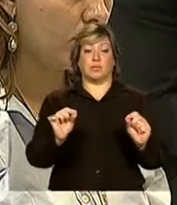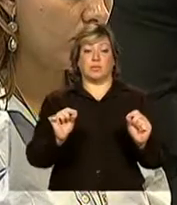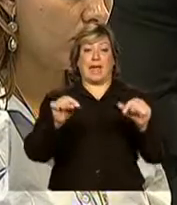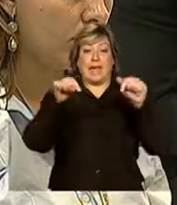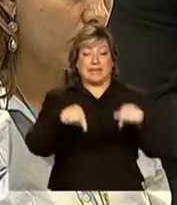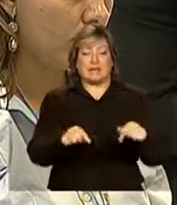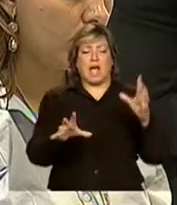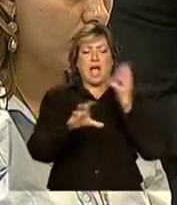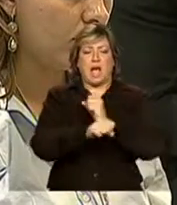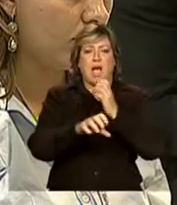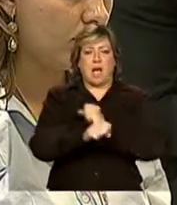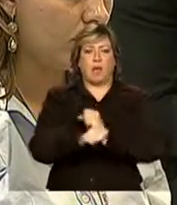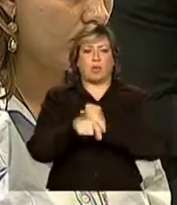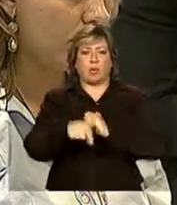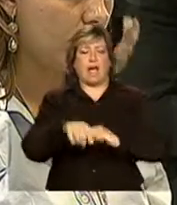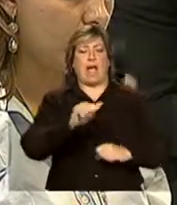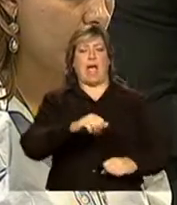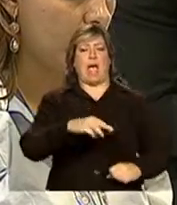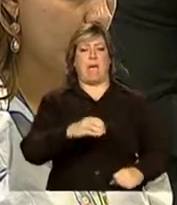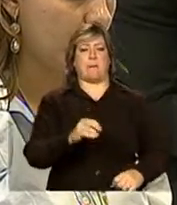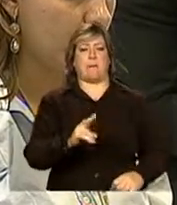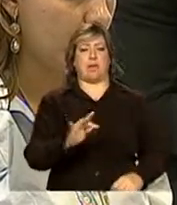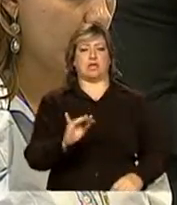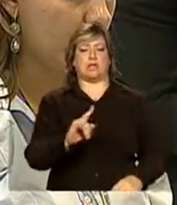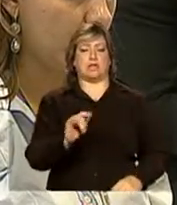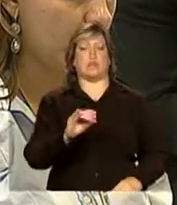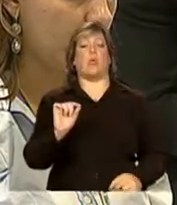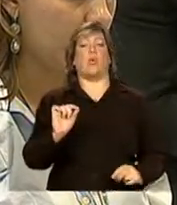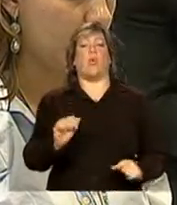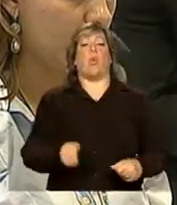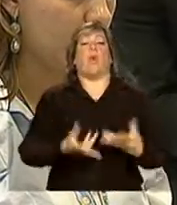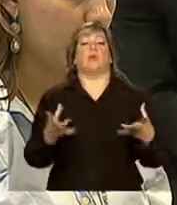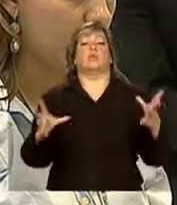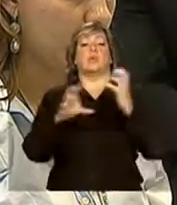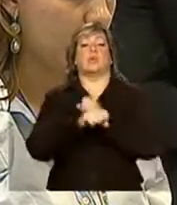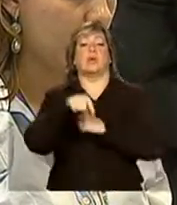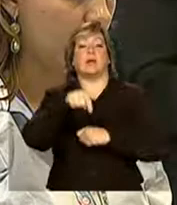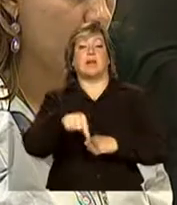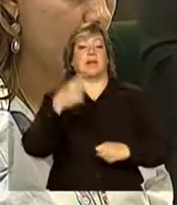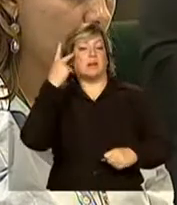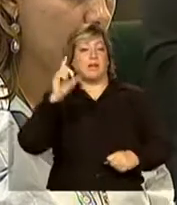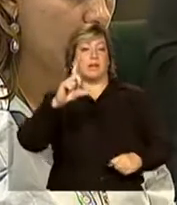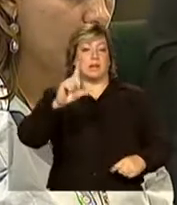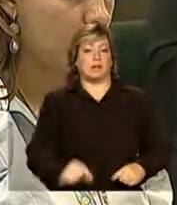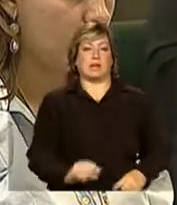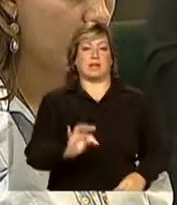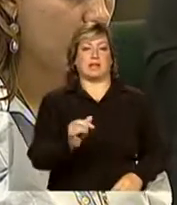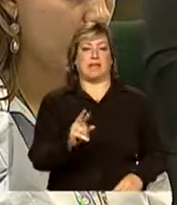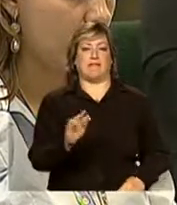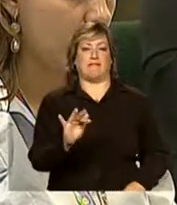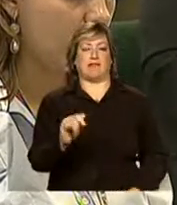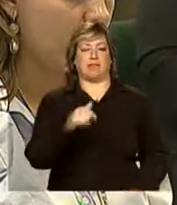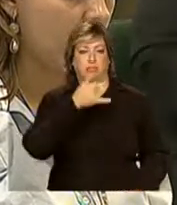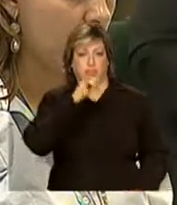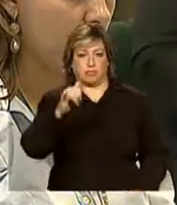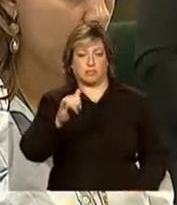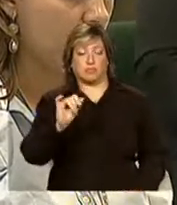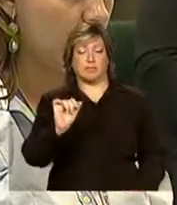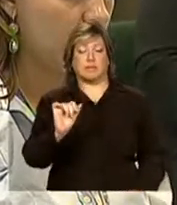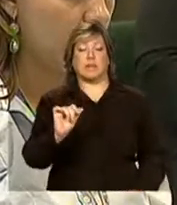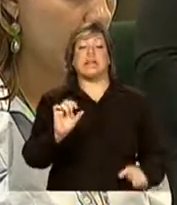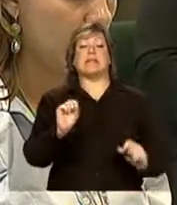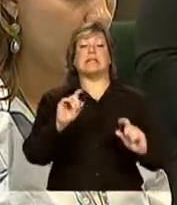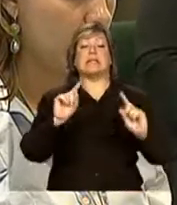esse cálculo de amortização de ativo, o quanto que ela vai compor na redução da tarifa de energia, e saber o seguinte, se depois